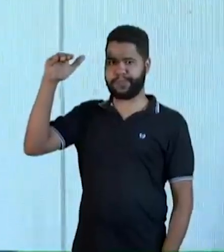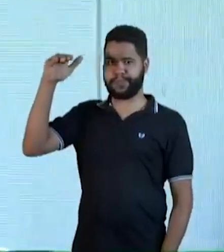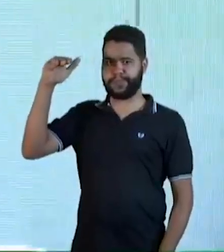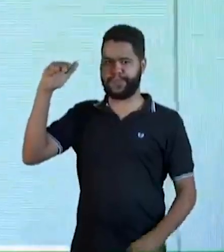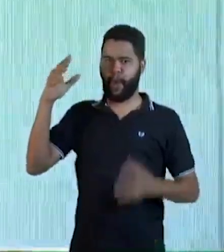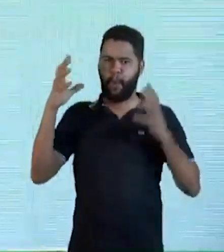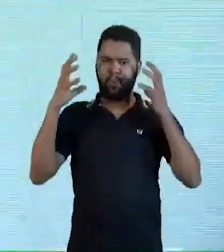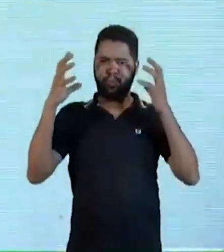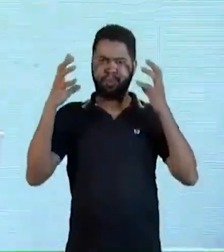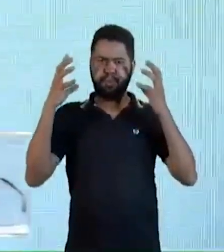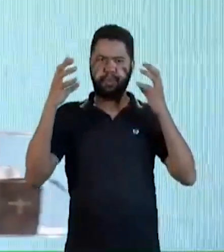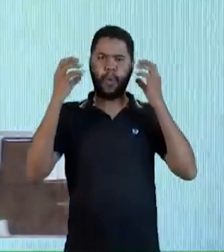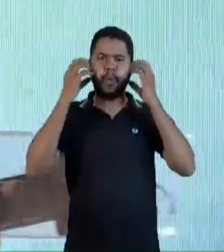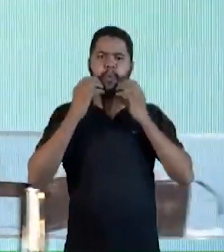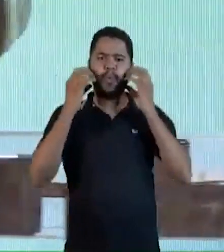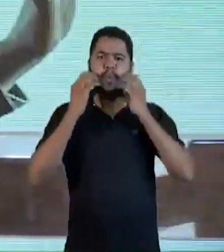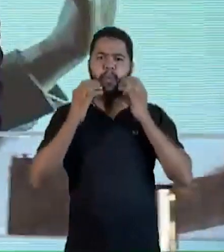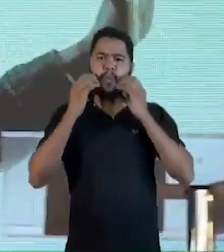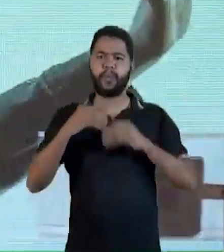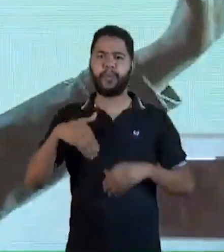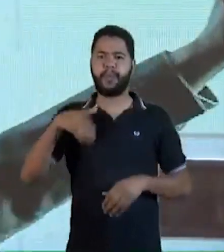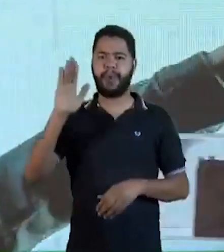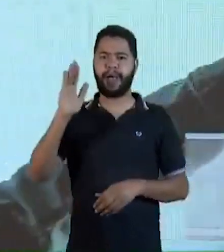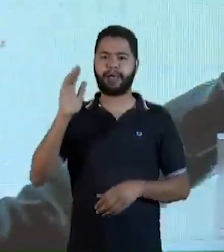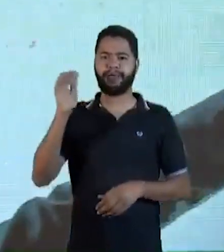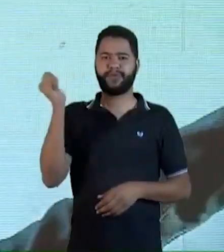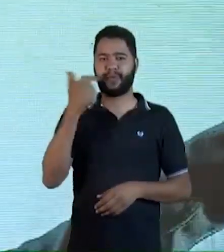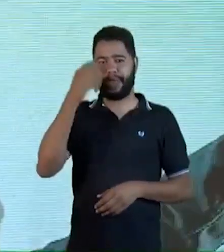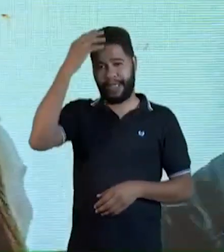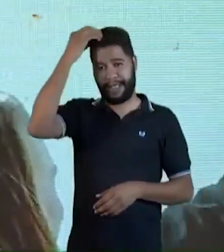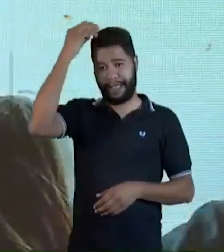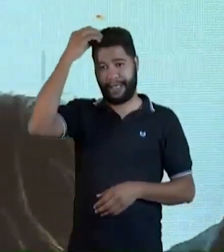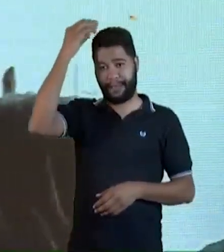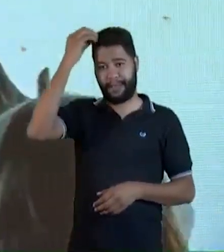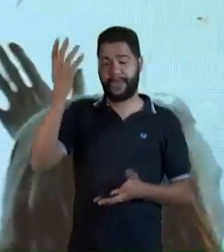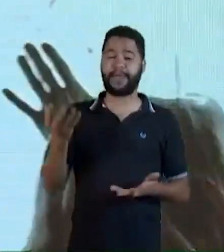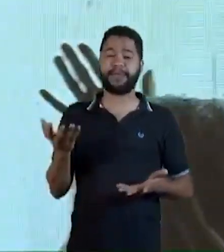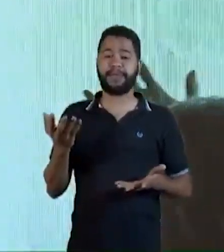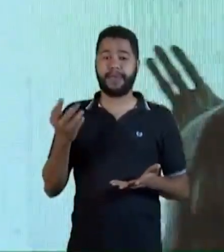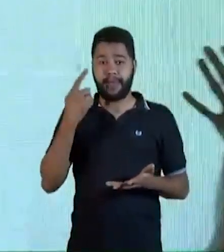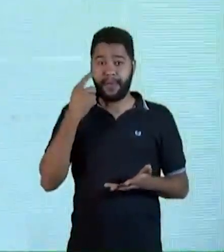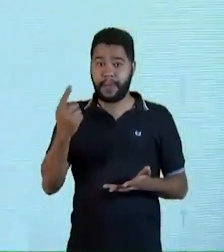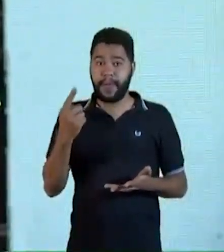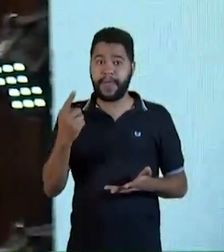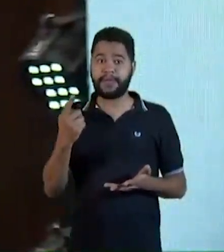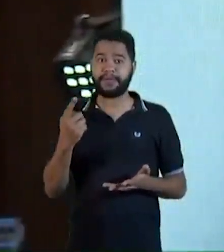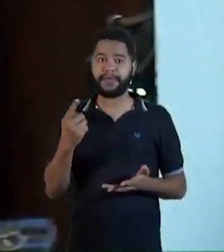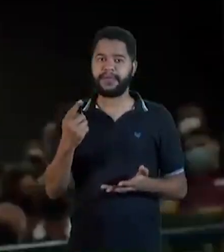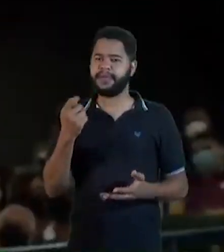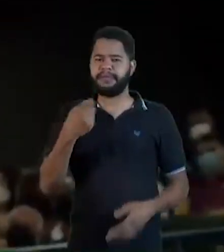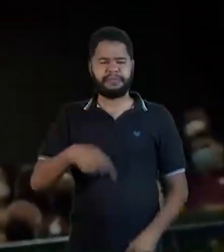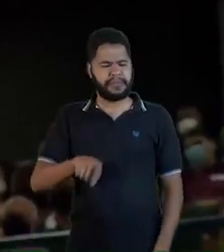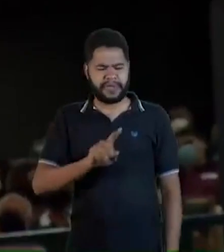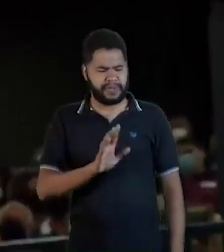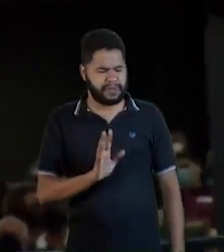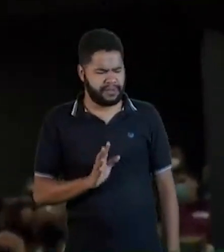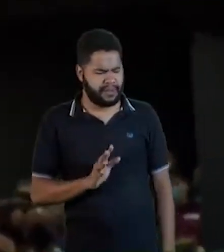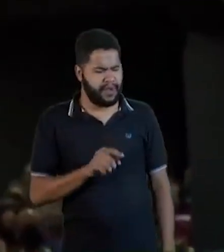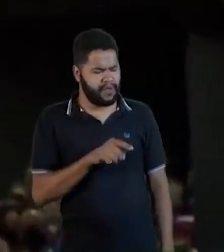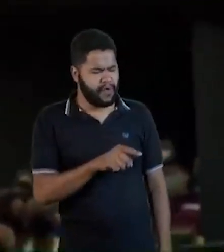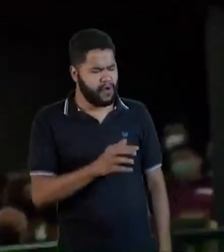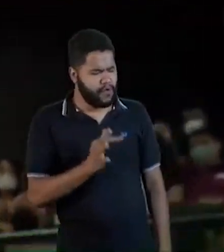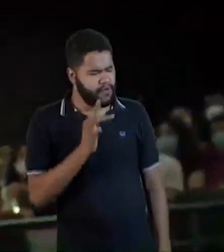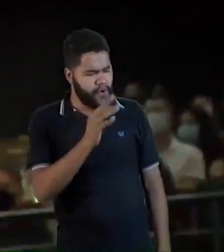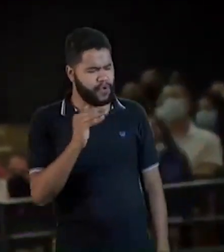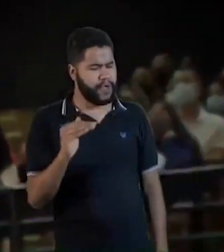a cara tem mais barba na cara do que o na cabeça e eu avisei para ele você não precisa ficar assim mané que